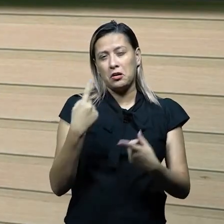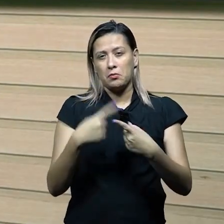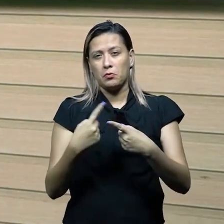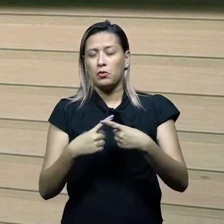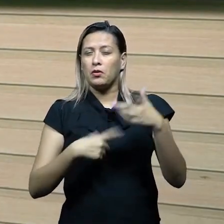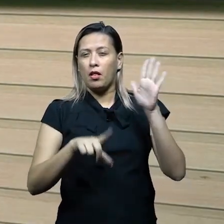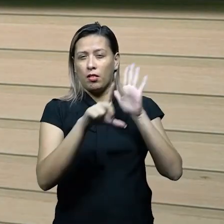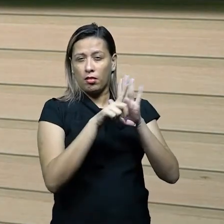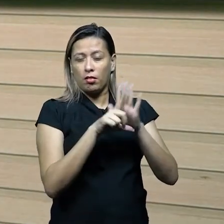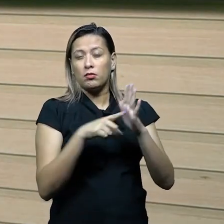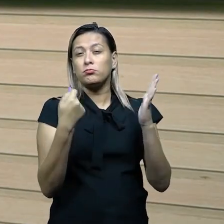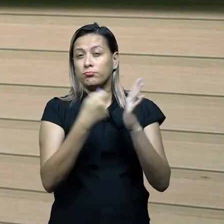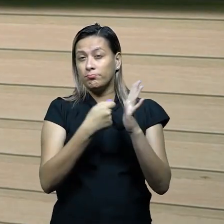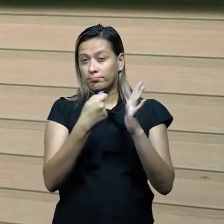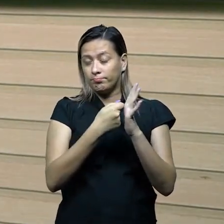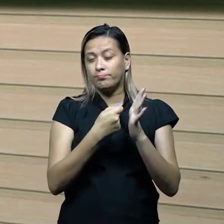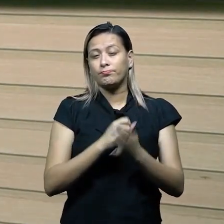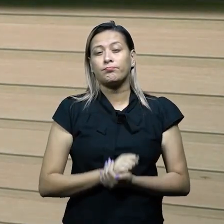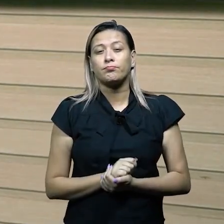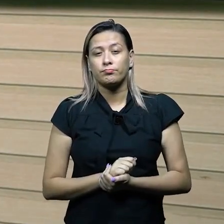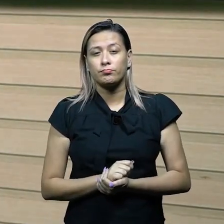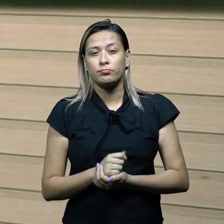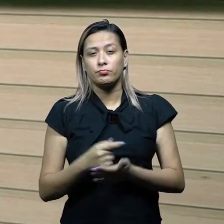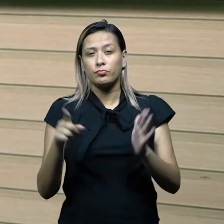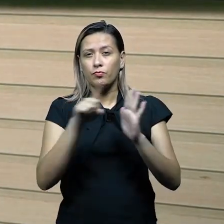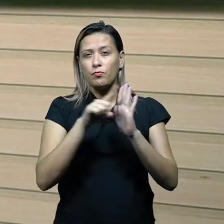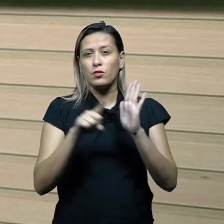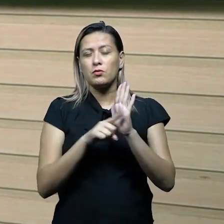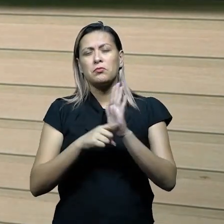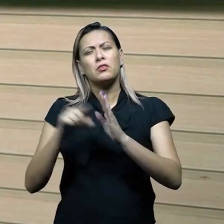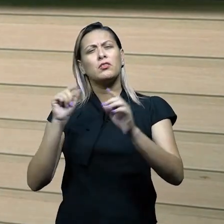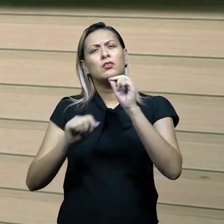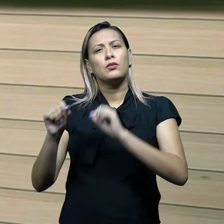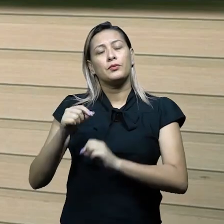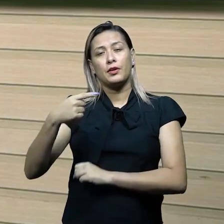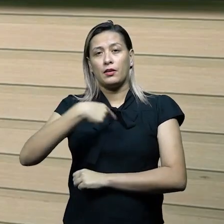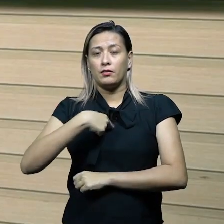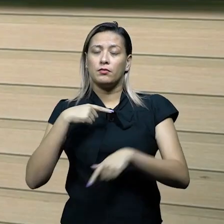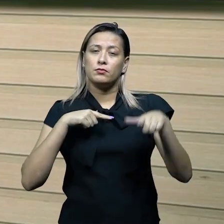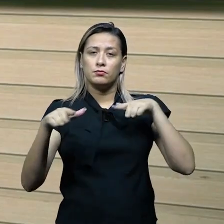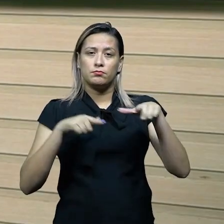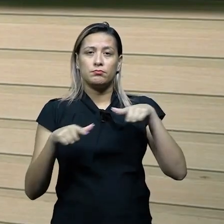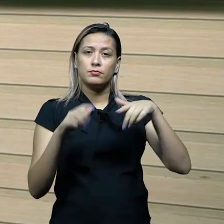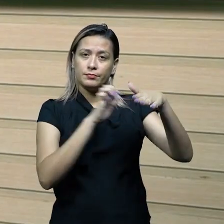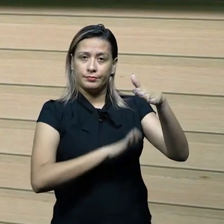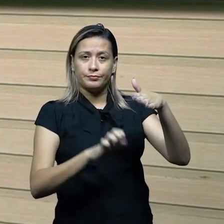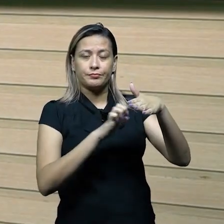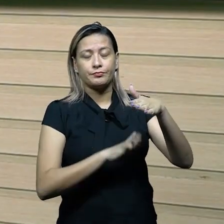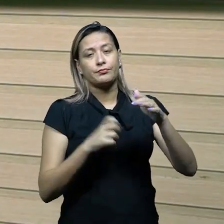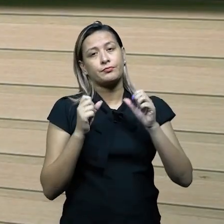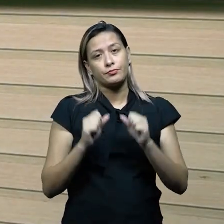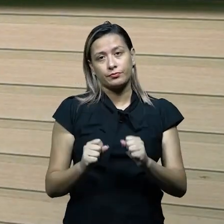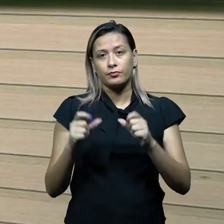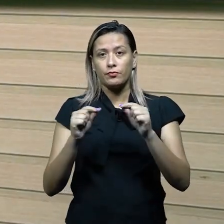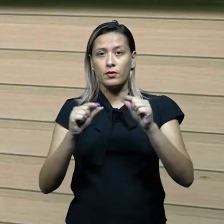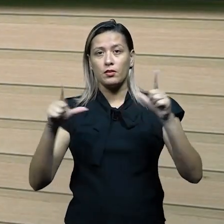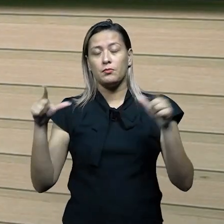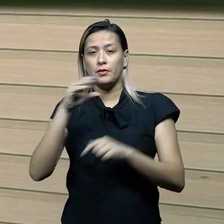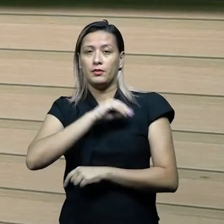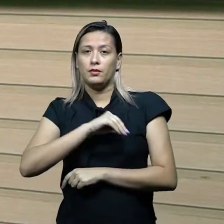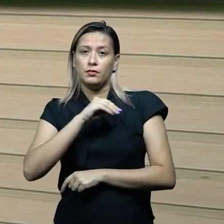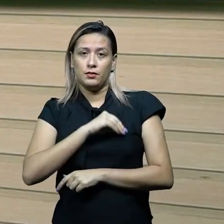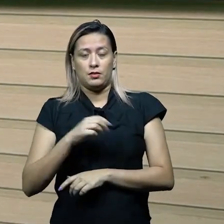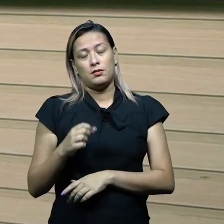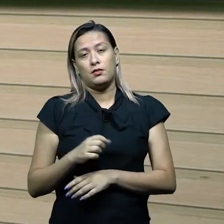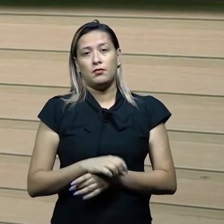leis, de obrigatoriedade. E o que é esse plano? Sou eu trabalhar numa empresa e saber que eu vou poder aumentar o meu salário, por